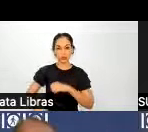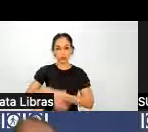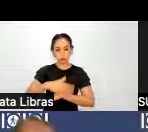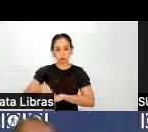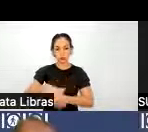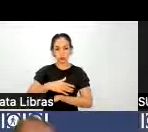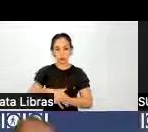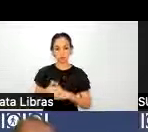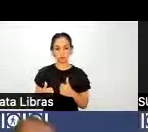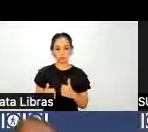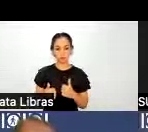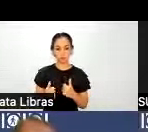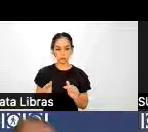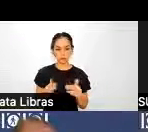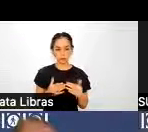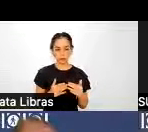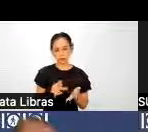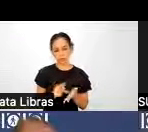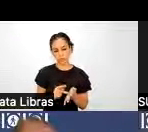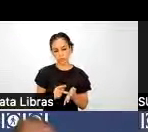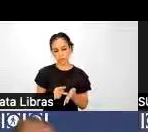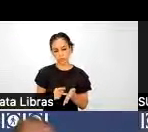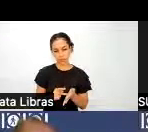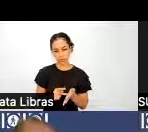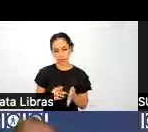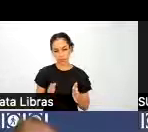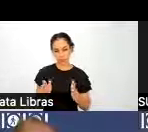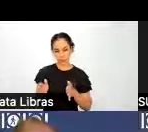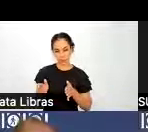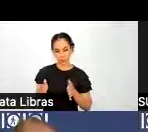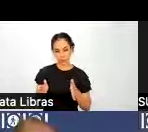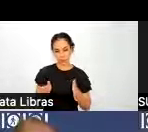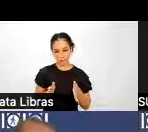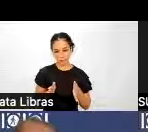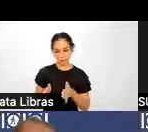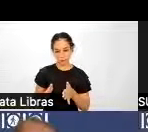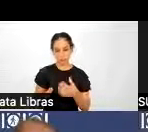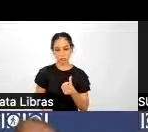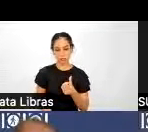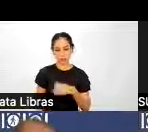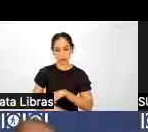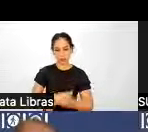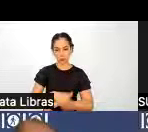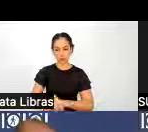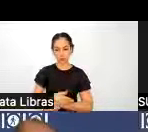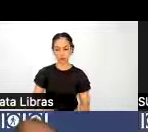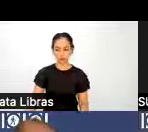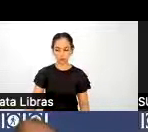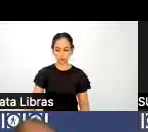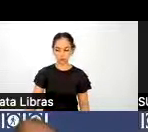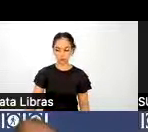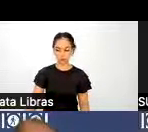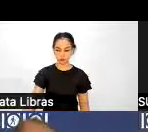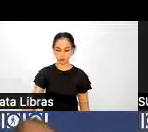né? Quer dizer, fechava, na verdade, o trecho referente a 6 ruas, né? No trecho que a